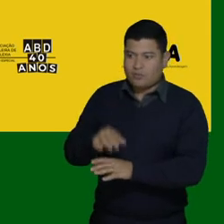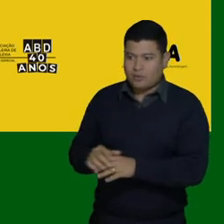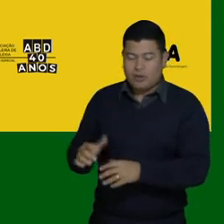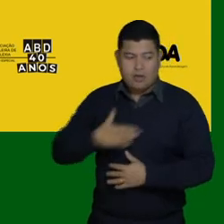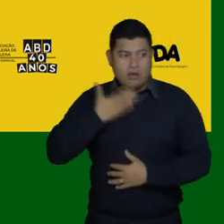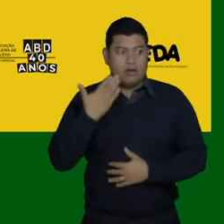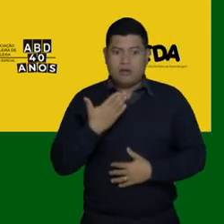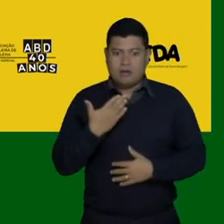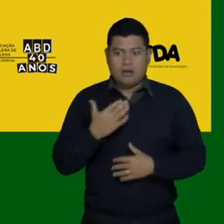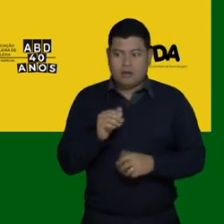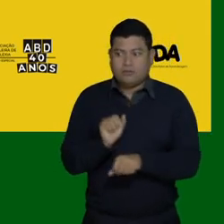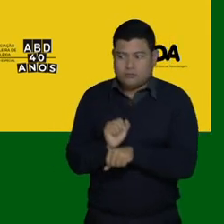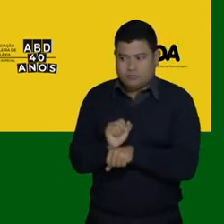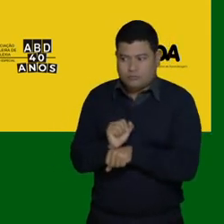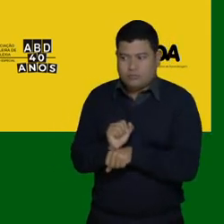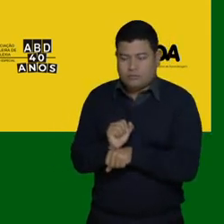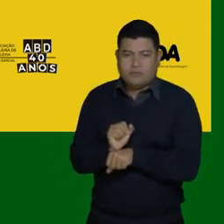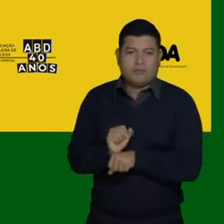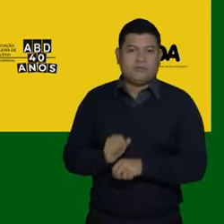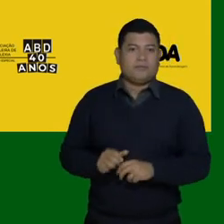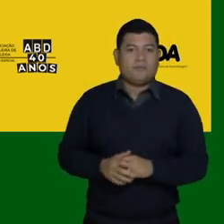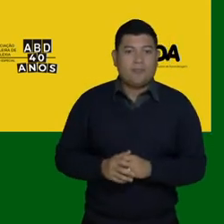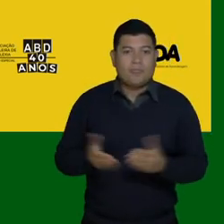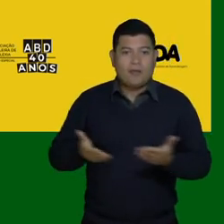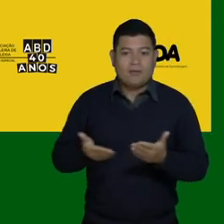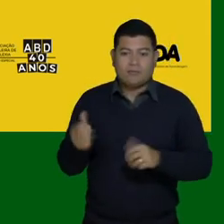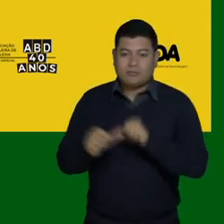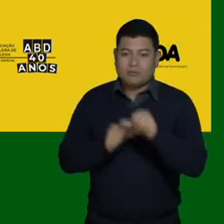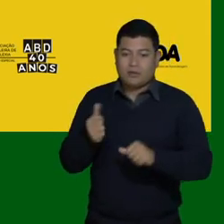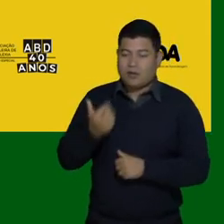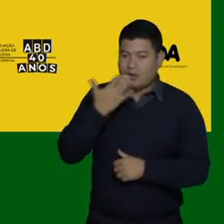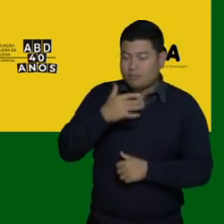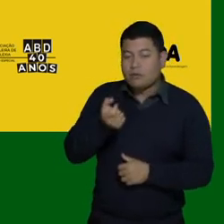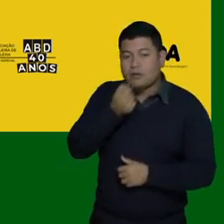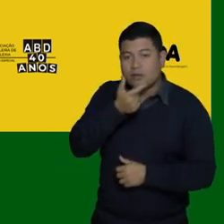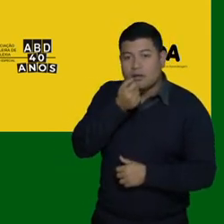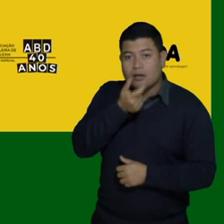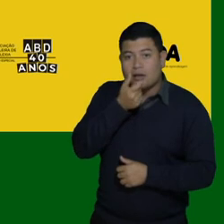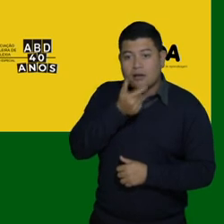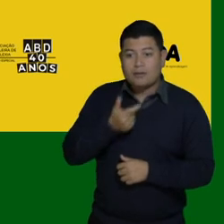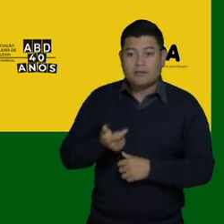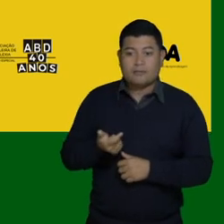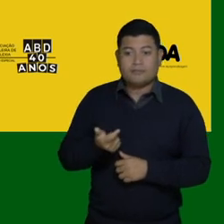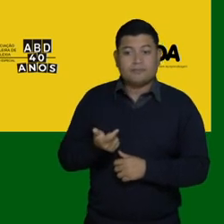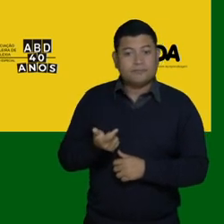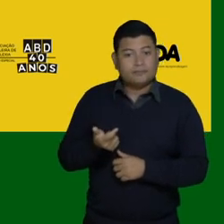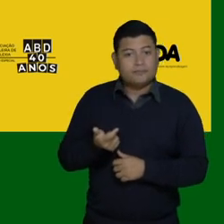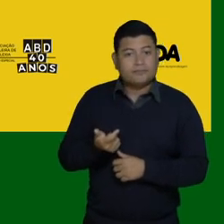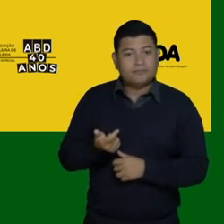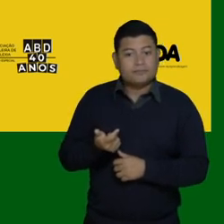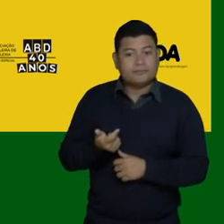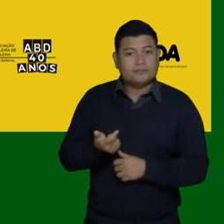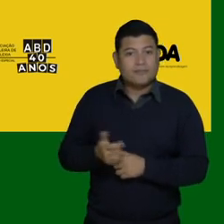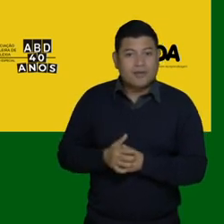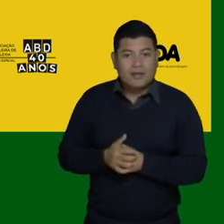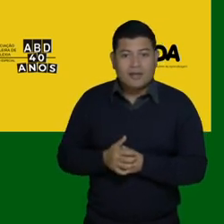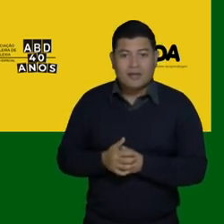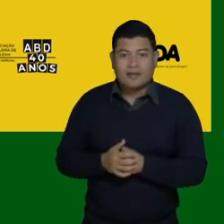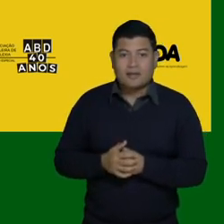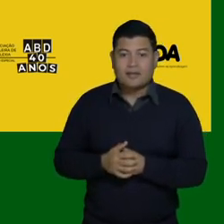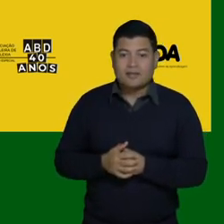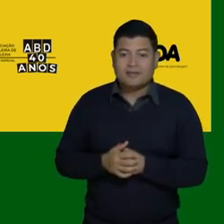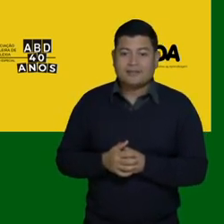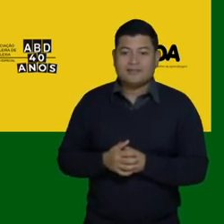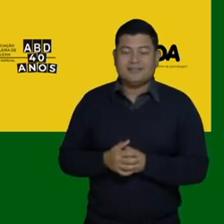a menina já foi agora já ela era pequenininha para ser medicada agora já foi já foi medicada e fez fez avaliação